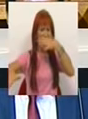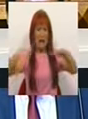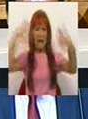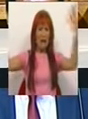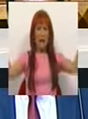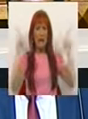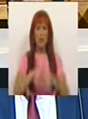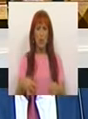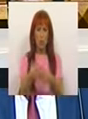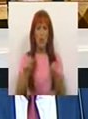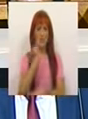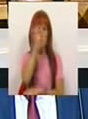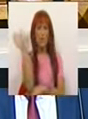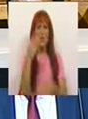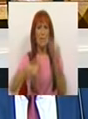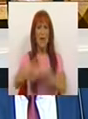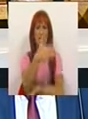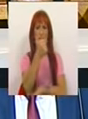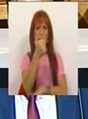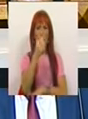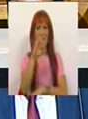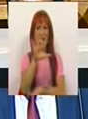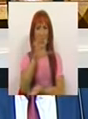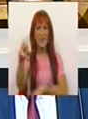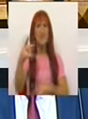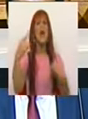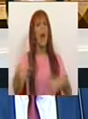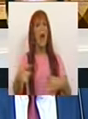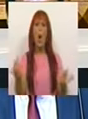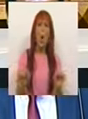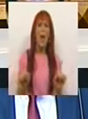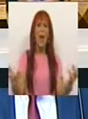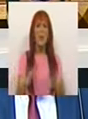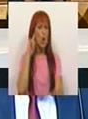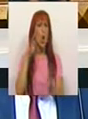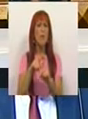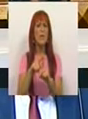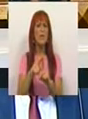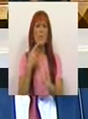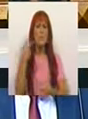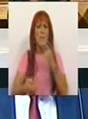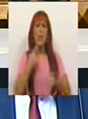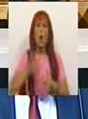preconceituosa, os terrenos florestais com mais de 50 hectares serão ou não objeto de